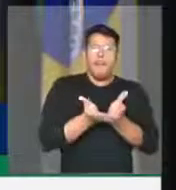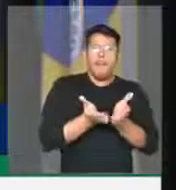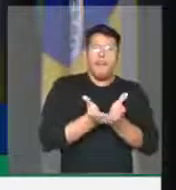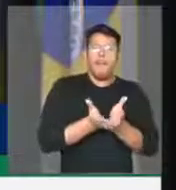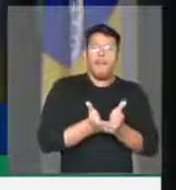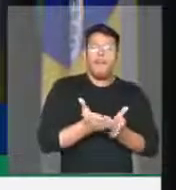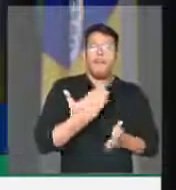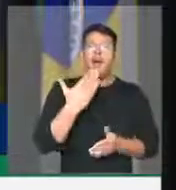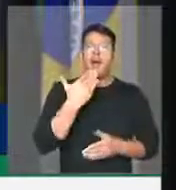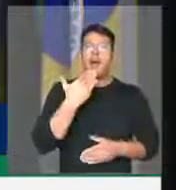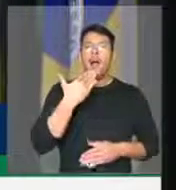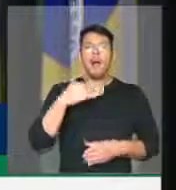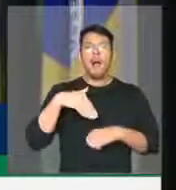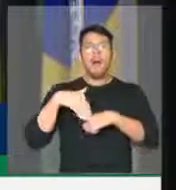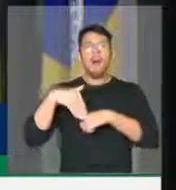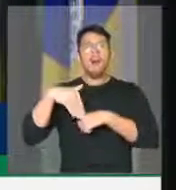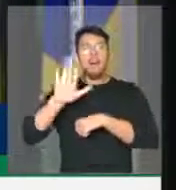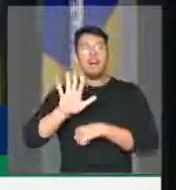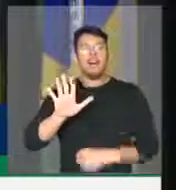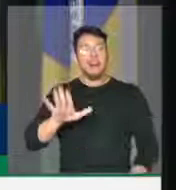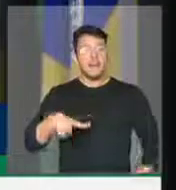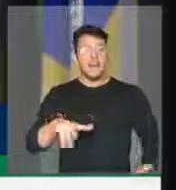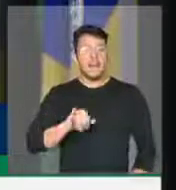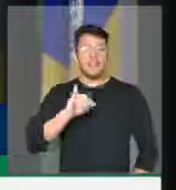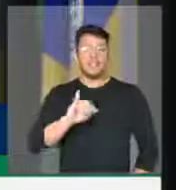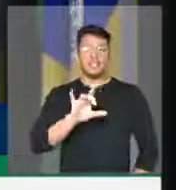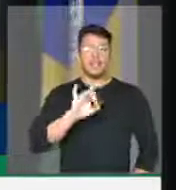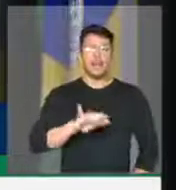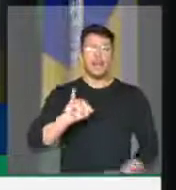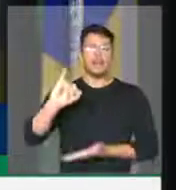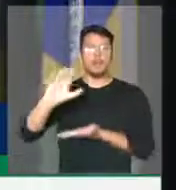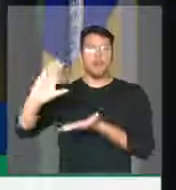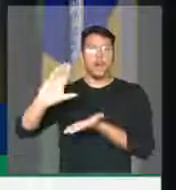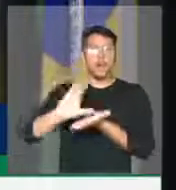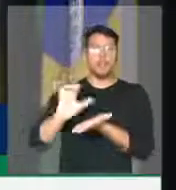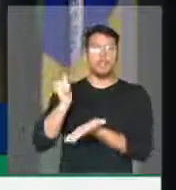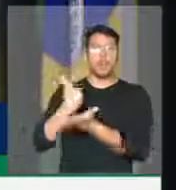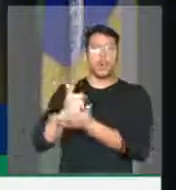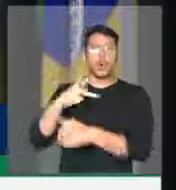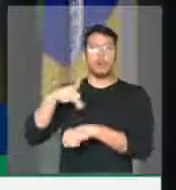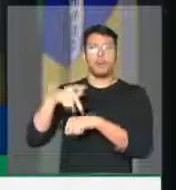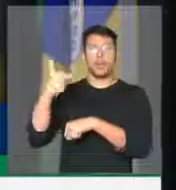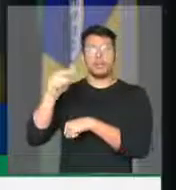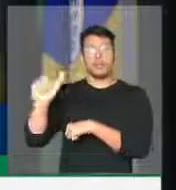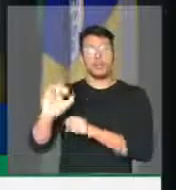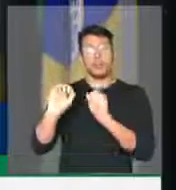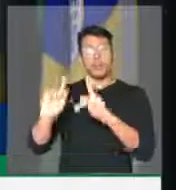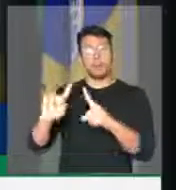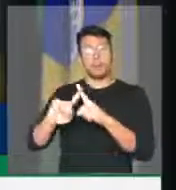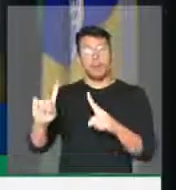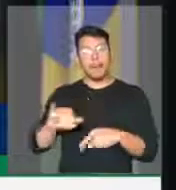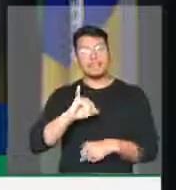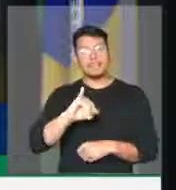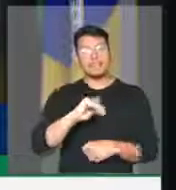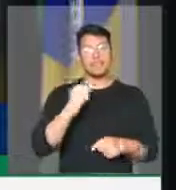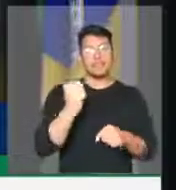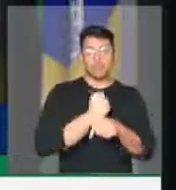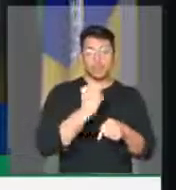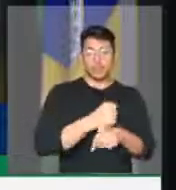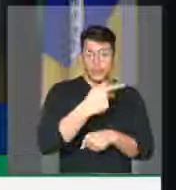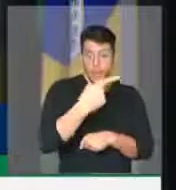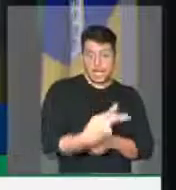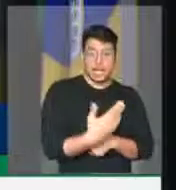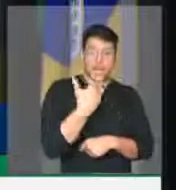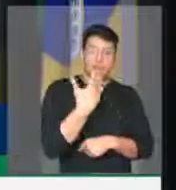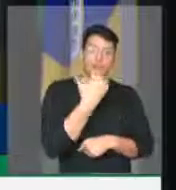as corvetas. Mas isso não só esbarraria nas limitações orçamentárias da Força, como também dificultaria o desenvolvimento da indústria